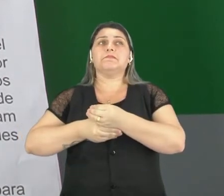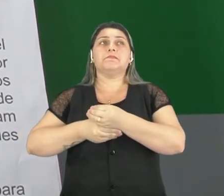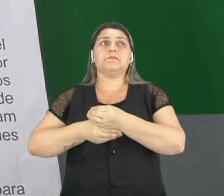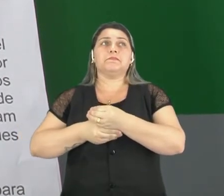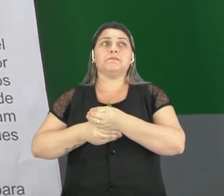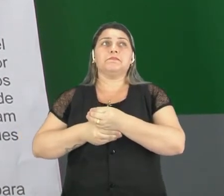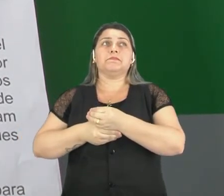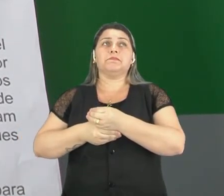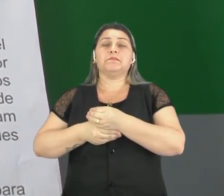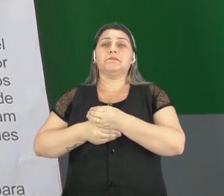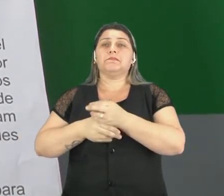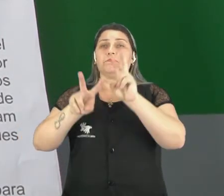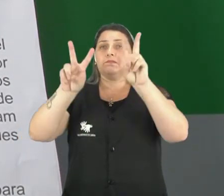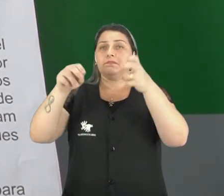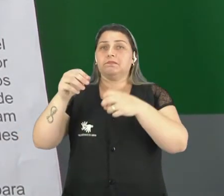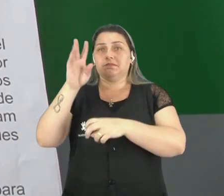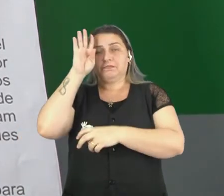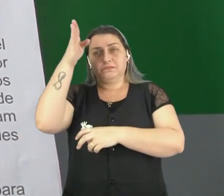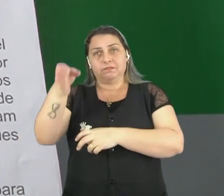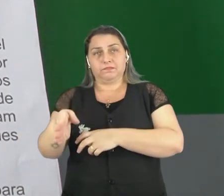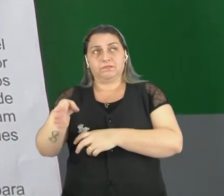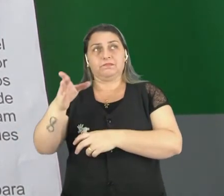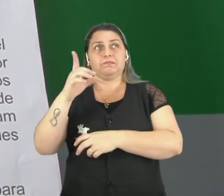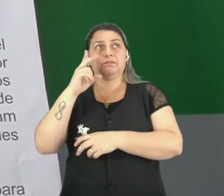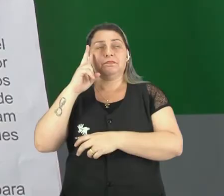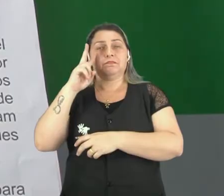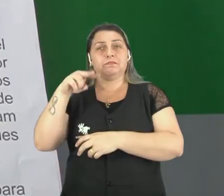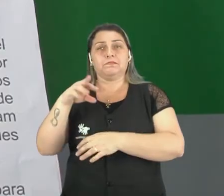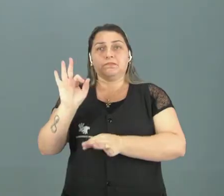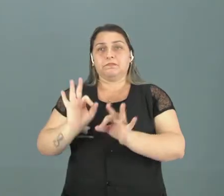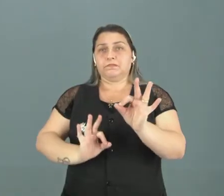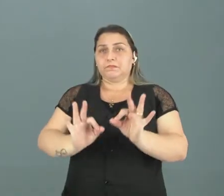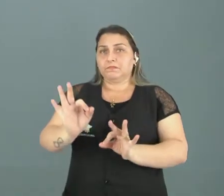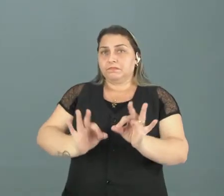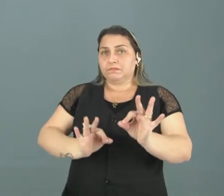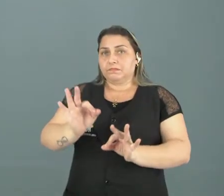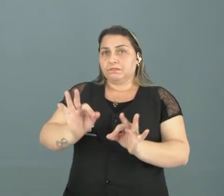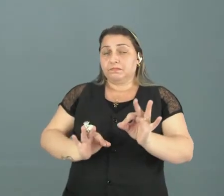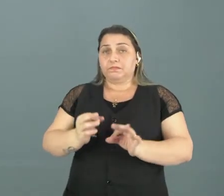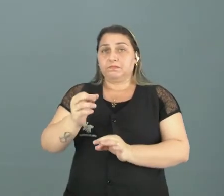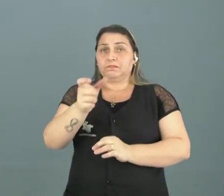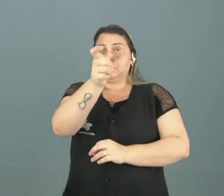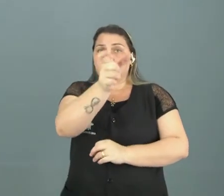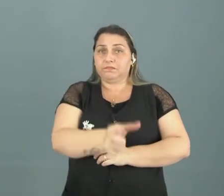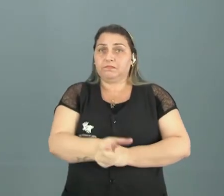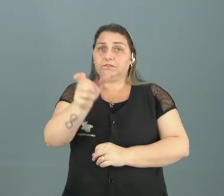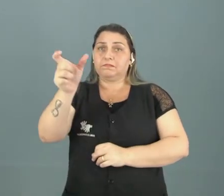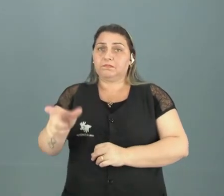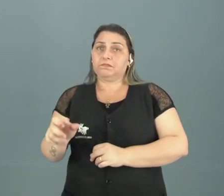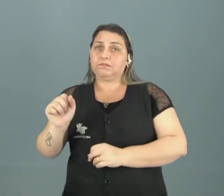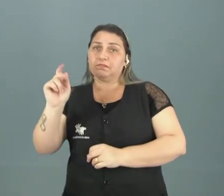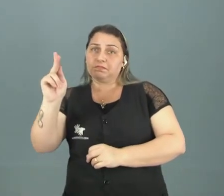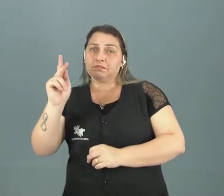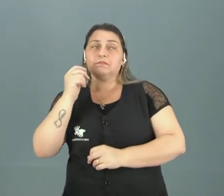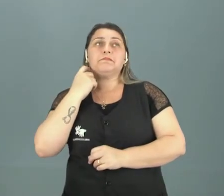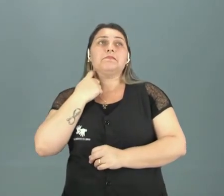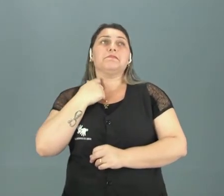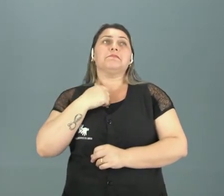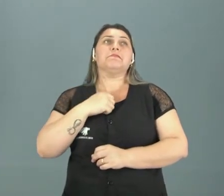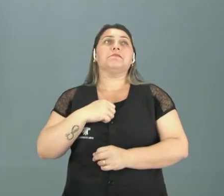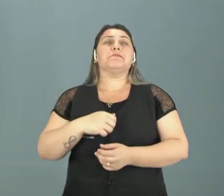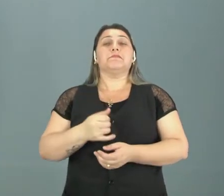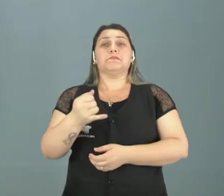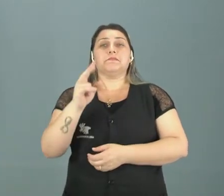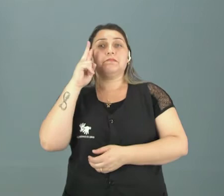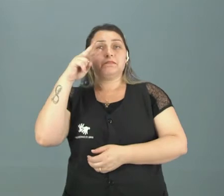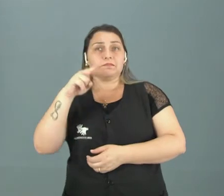o tema principal aqui, e aqui a gente vê a organização, ó, em 2 colunas, ok? Se